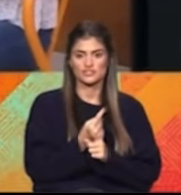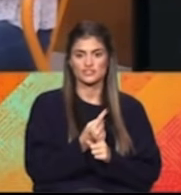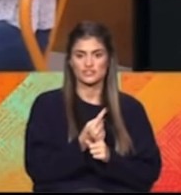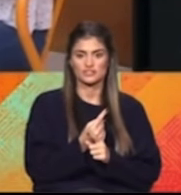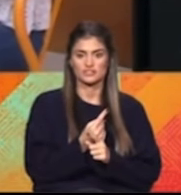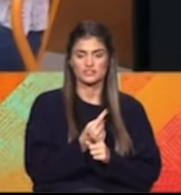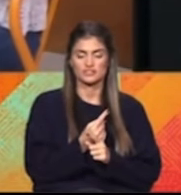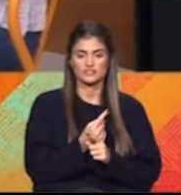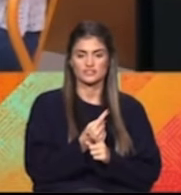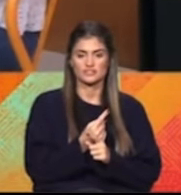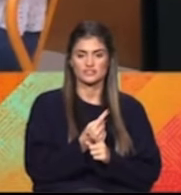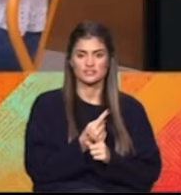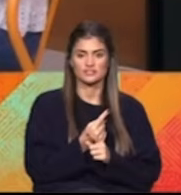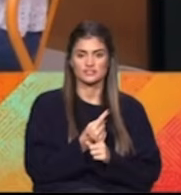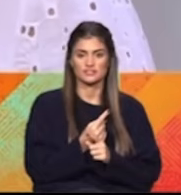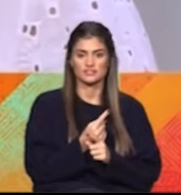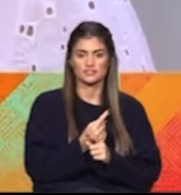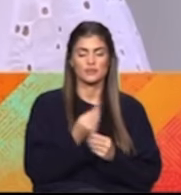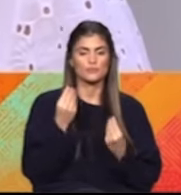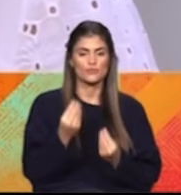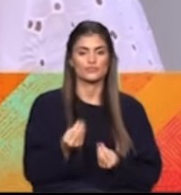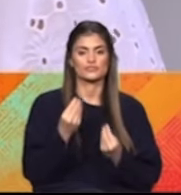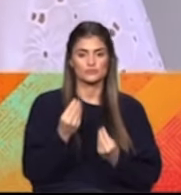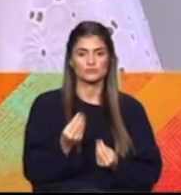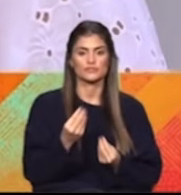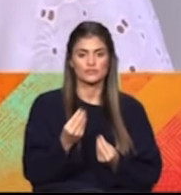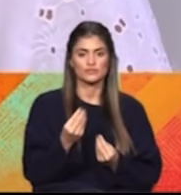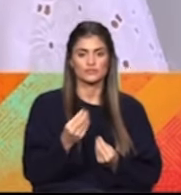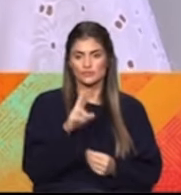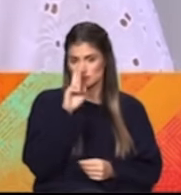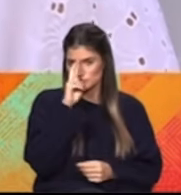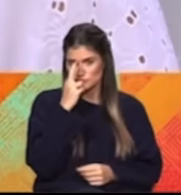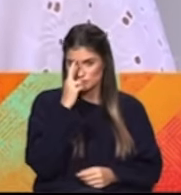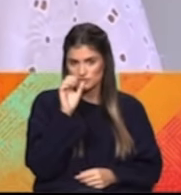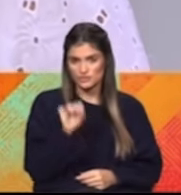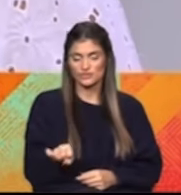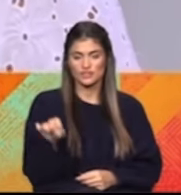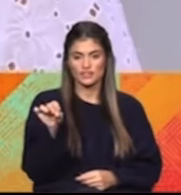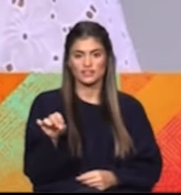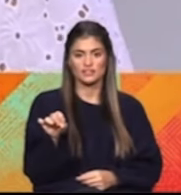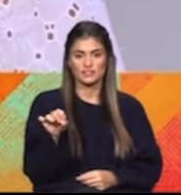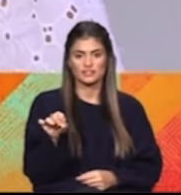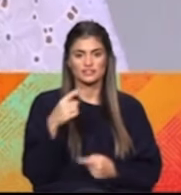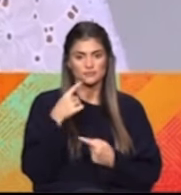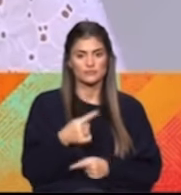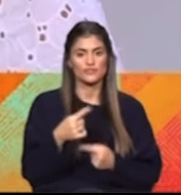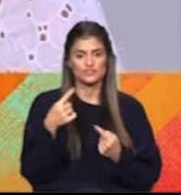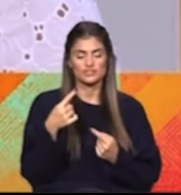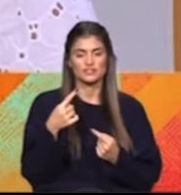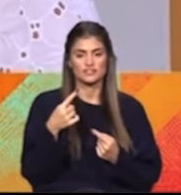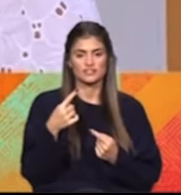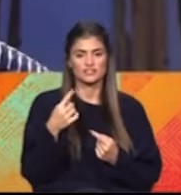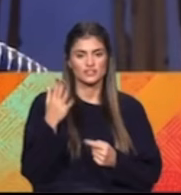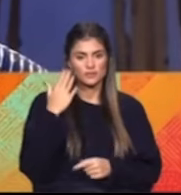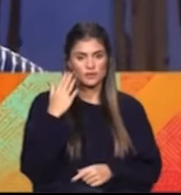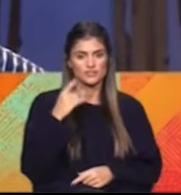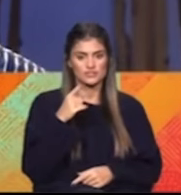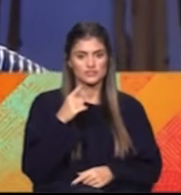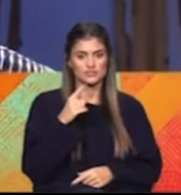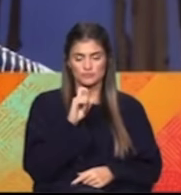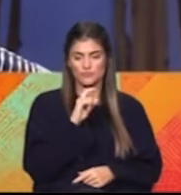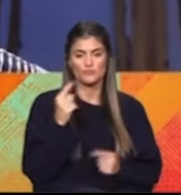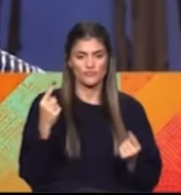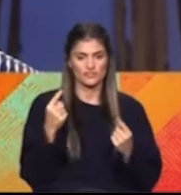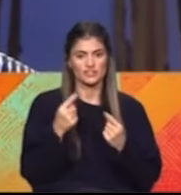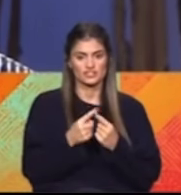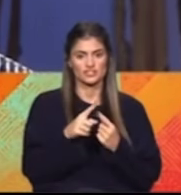é muito bom naquilo que faz e o empenho que ele está e que ele transmite, eu acho que é um merecedor finalista. E é